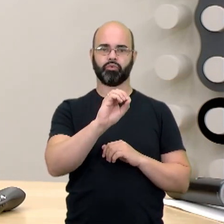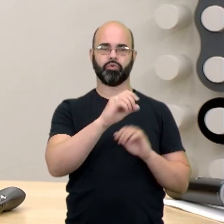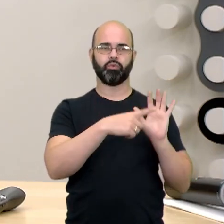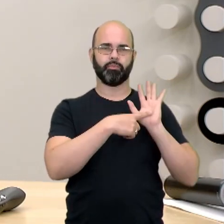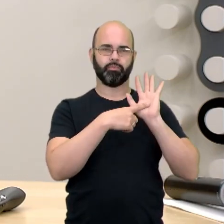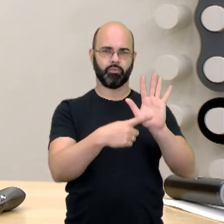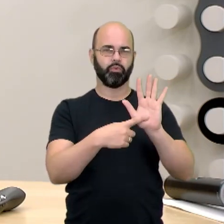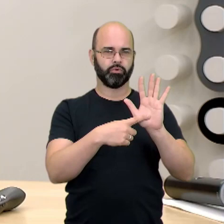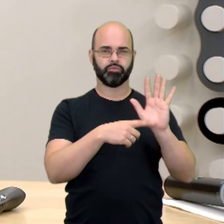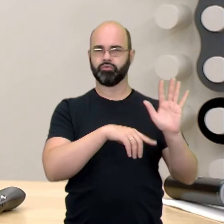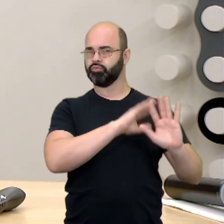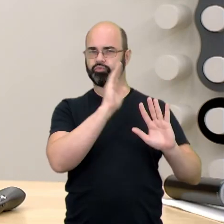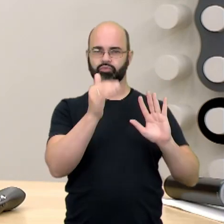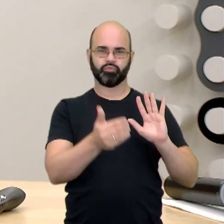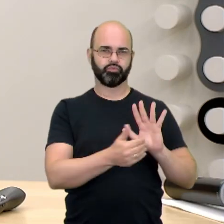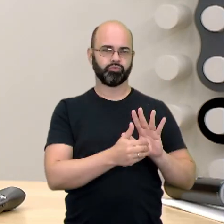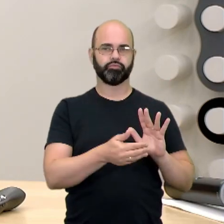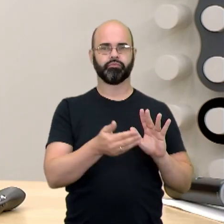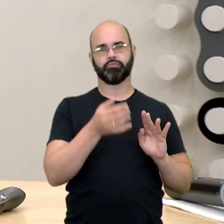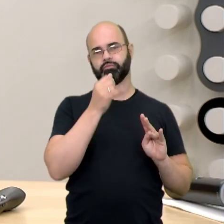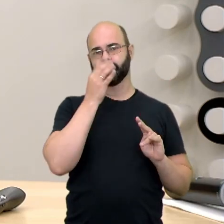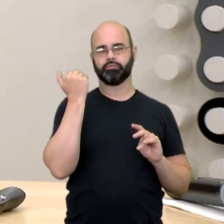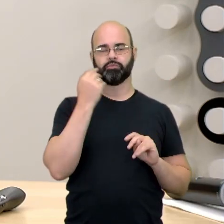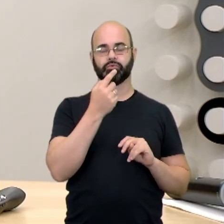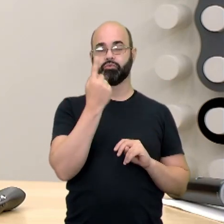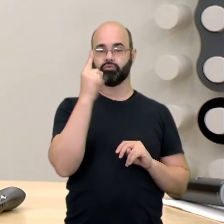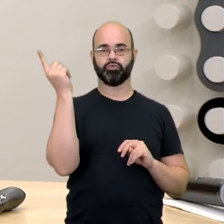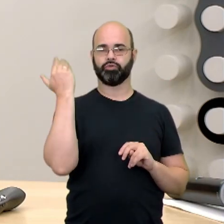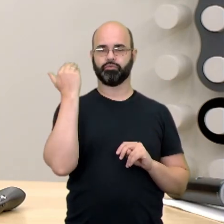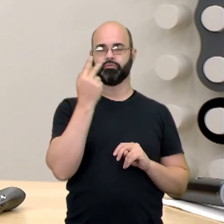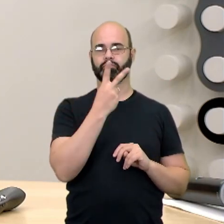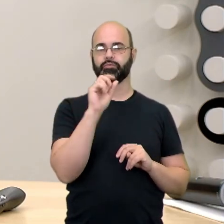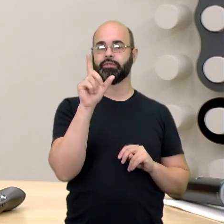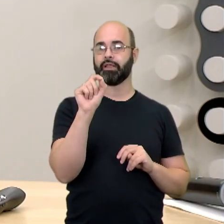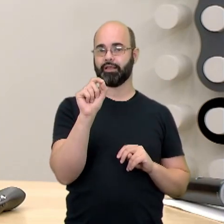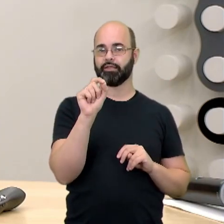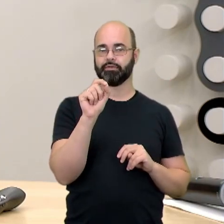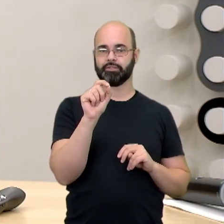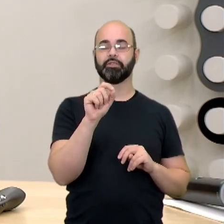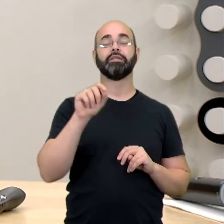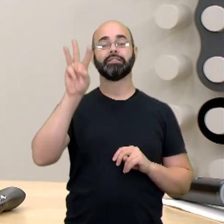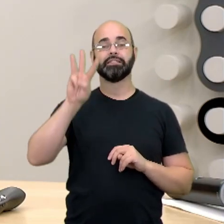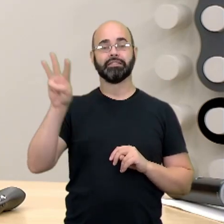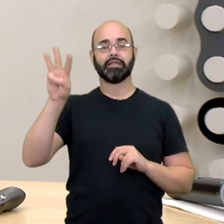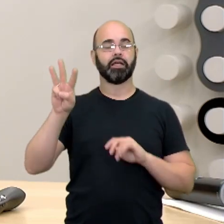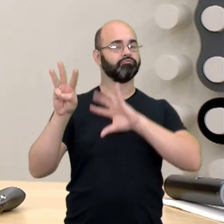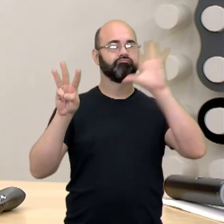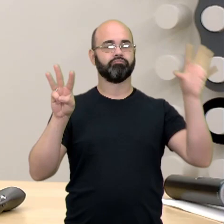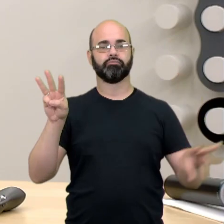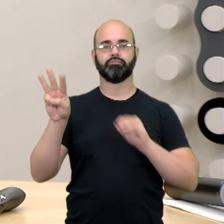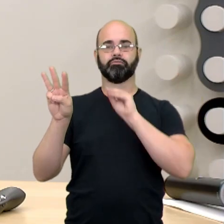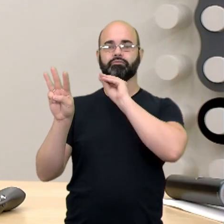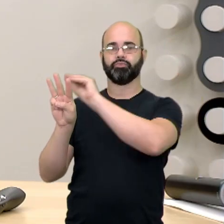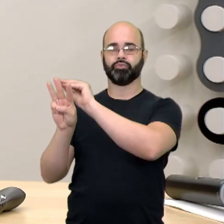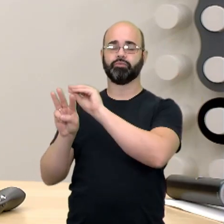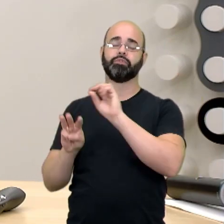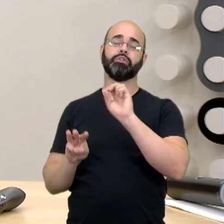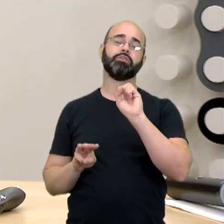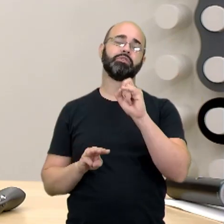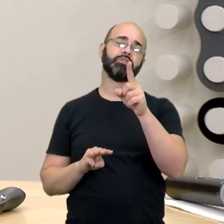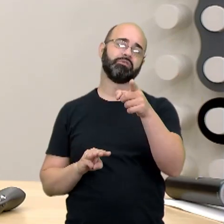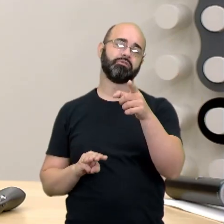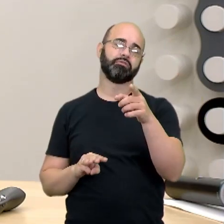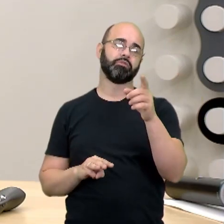aí, o último censo foi em 2010, ele vai aparecer aí nesse site. Então, o professor aí que quer trabalhar aí com seus